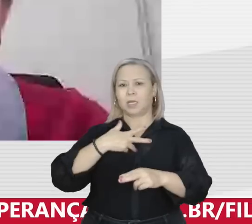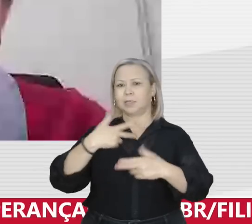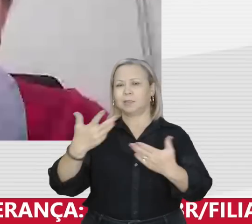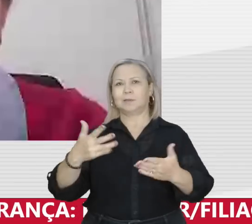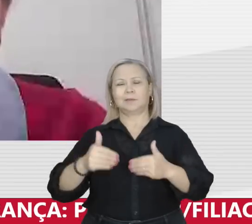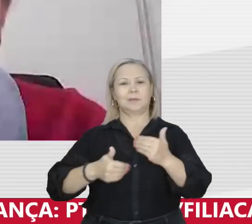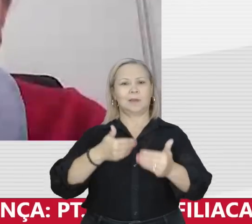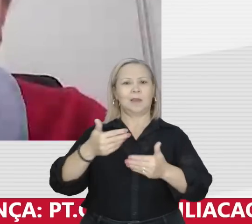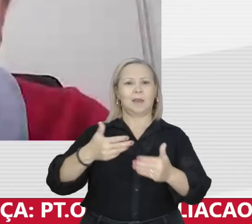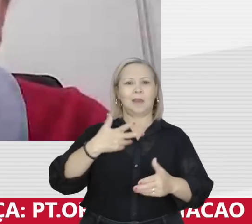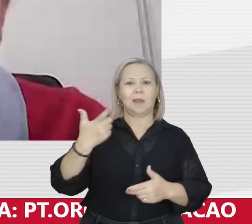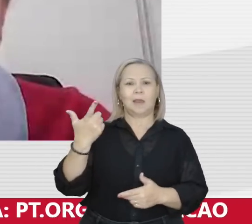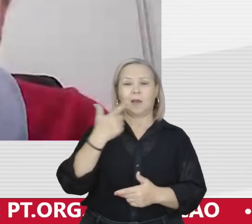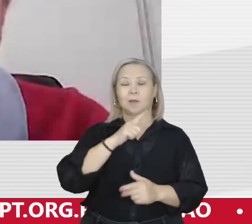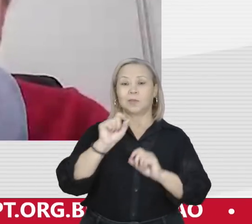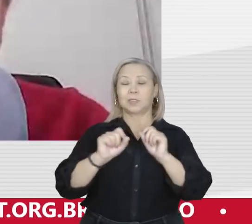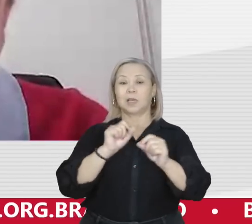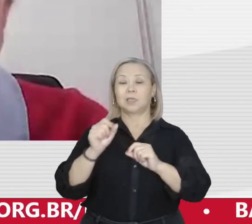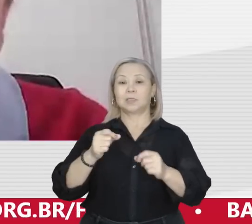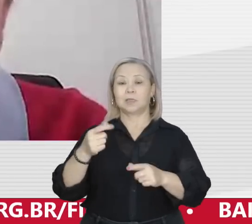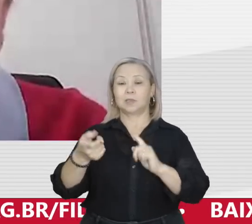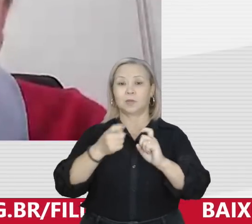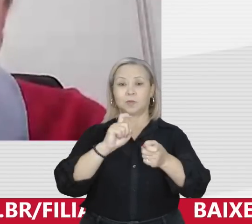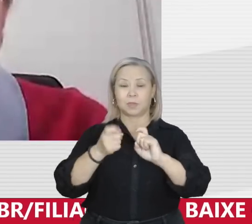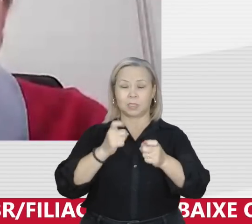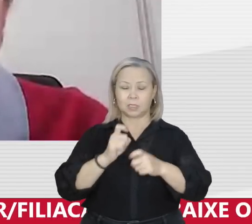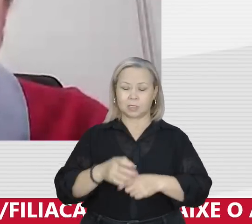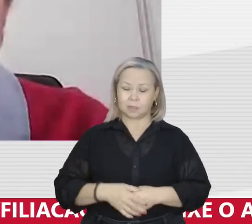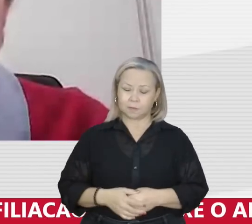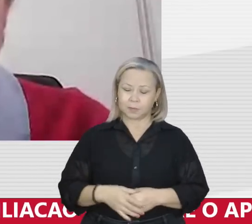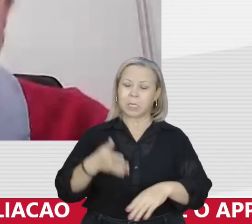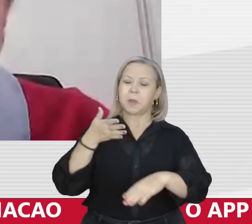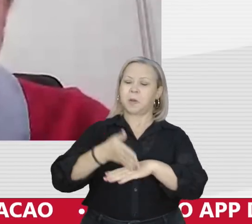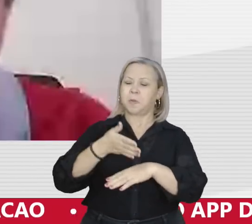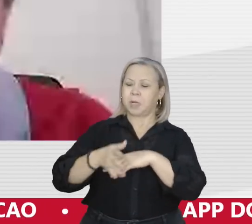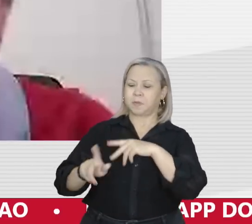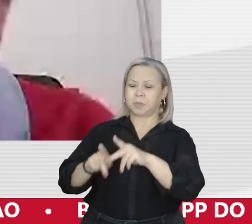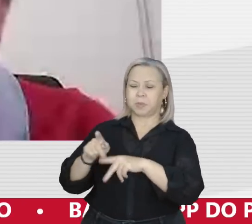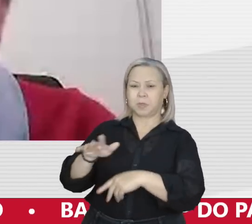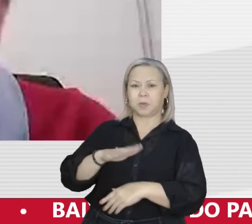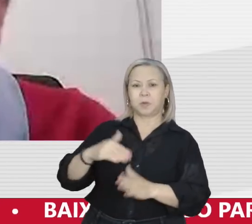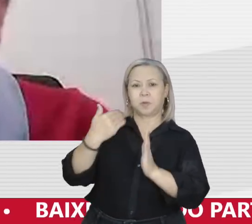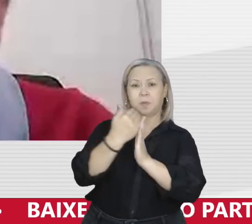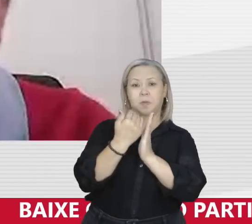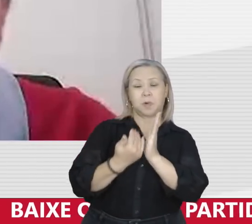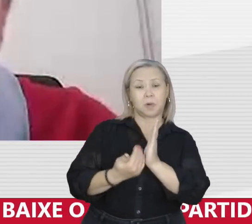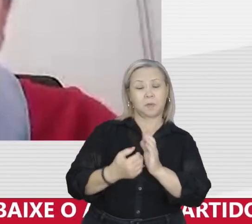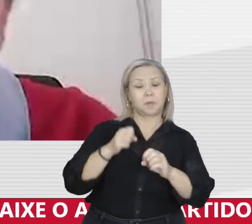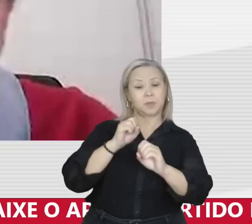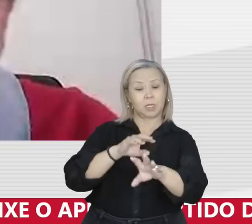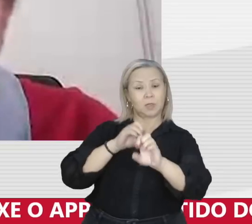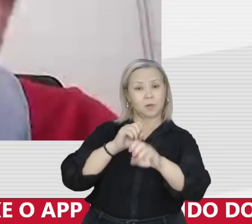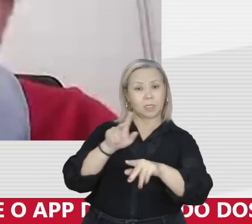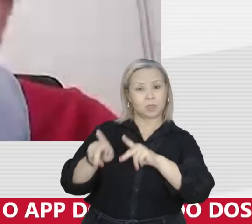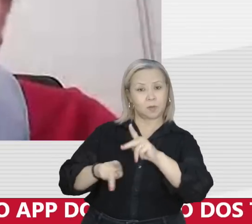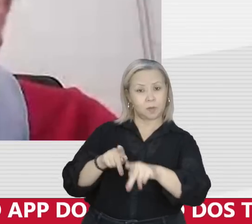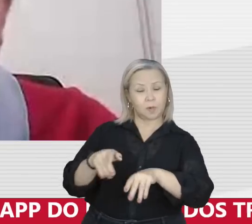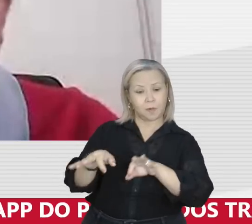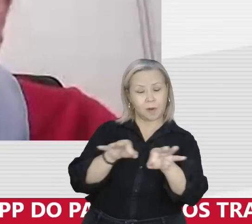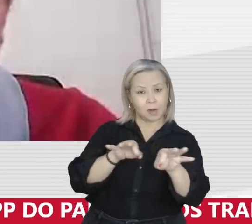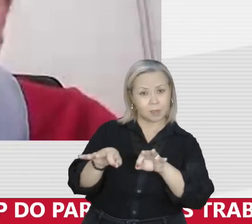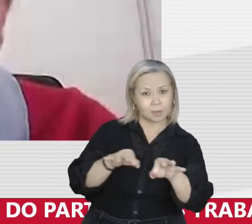da sua gestão, que ele amplie a participação popular, os programas de educação popular, a